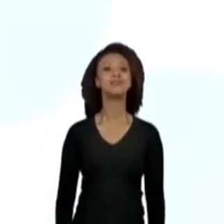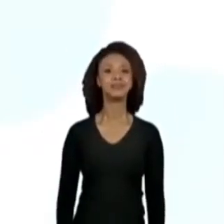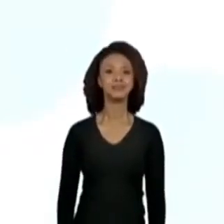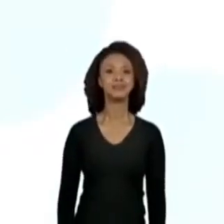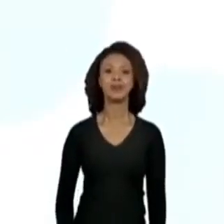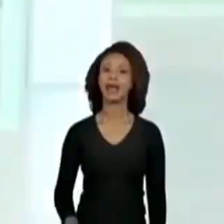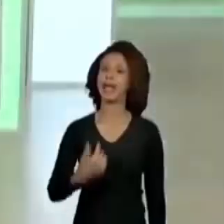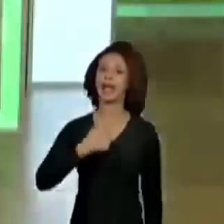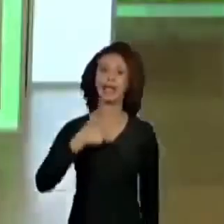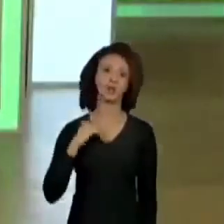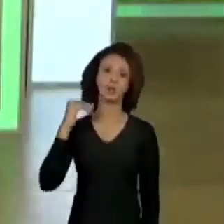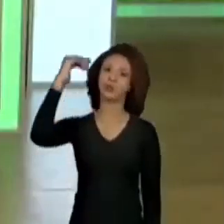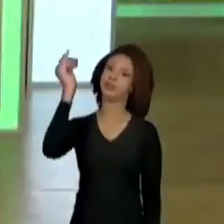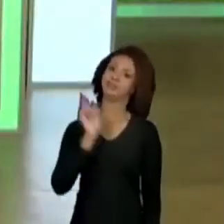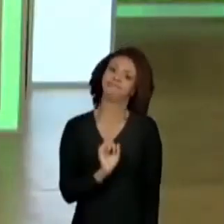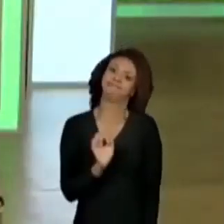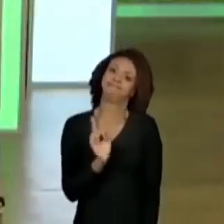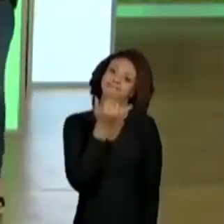não sou.